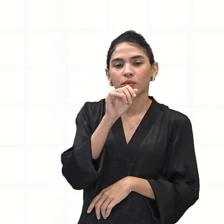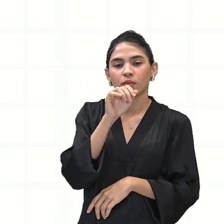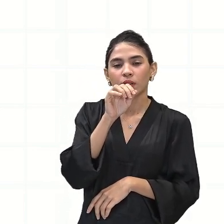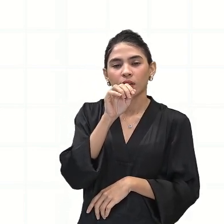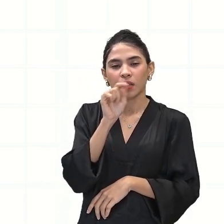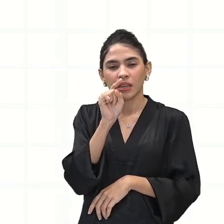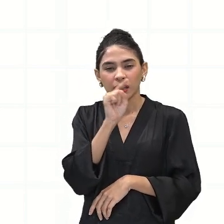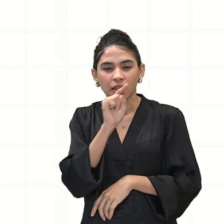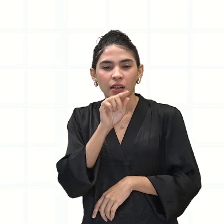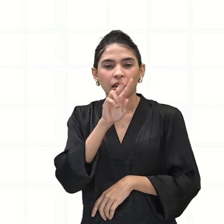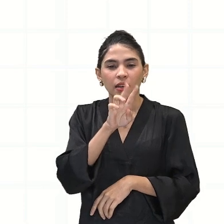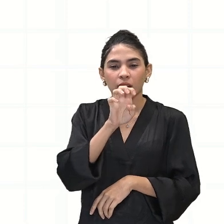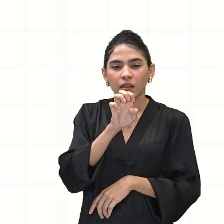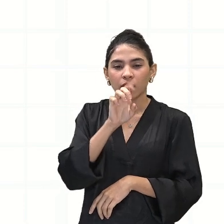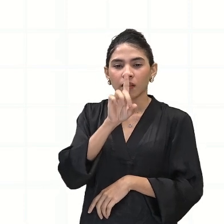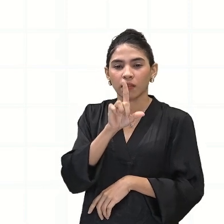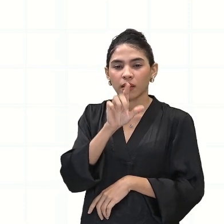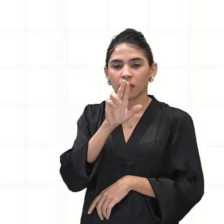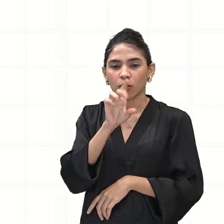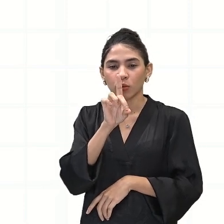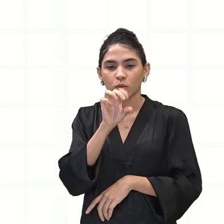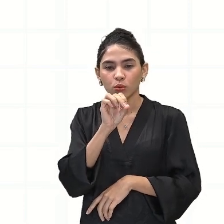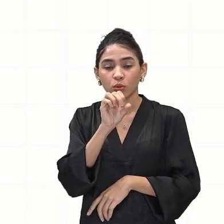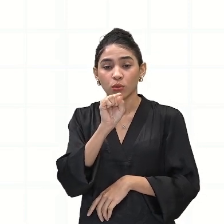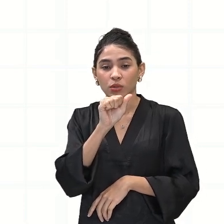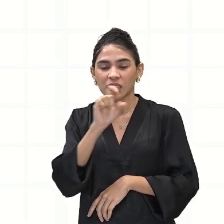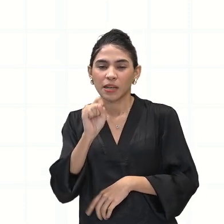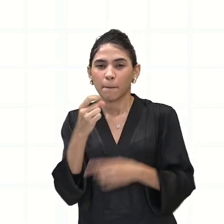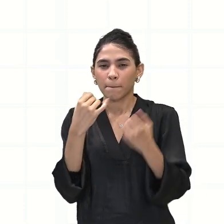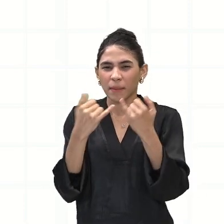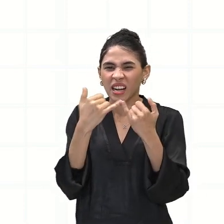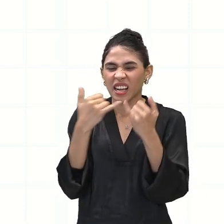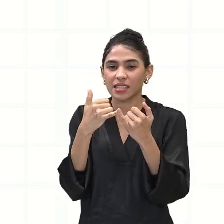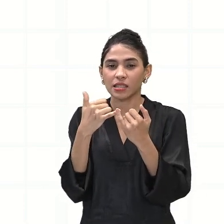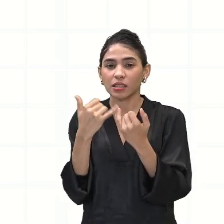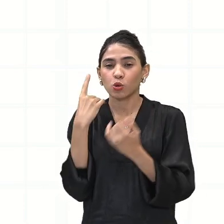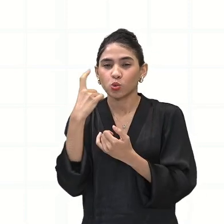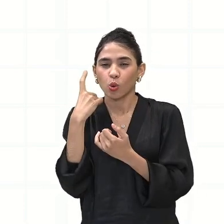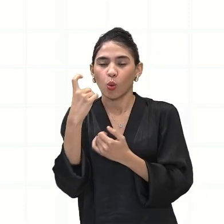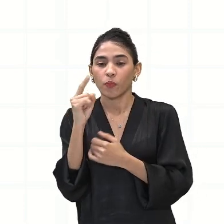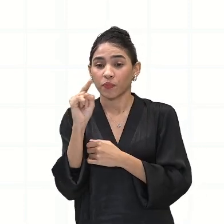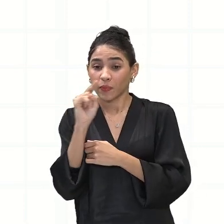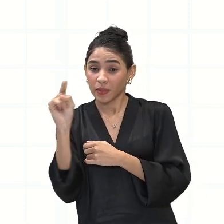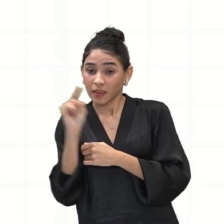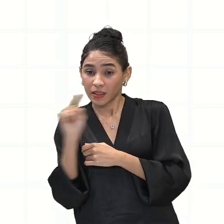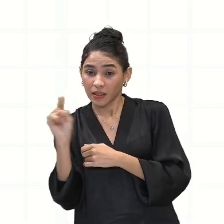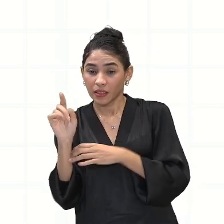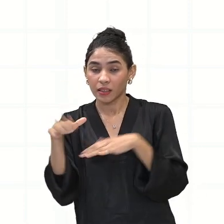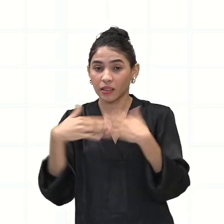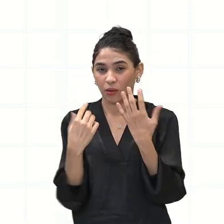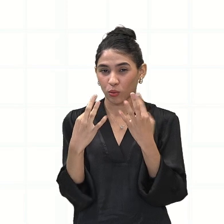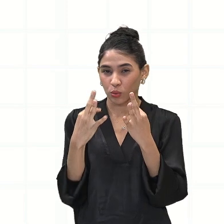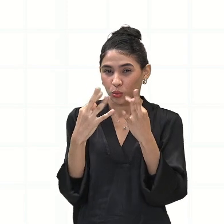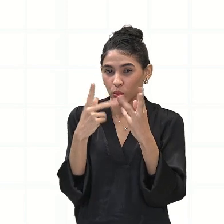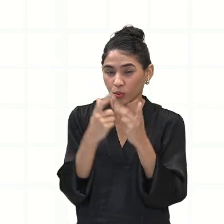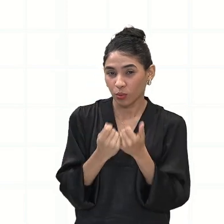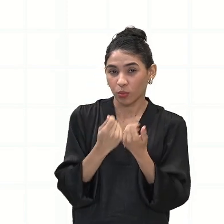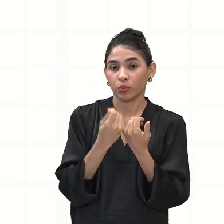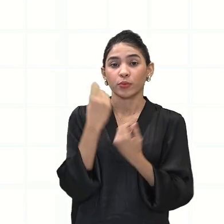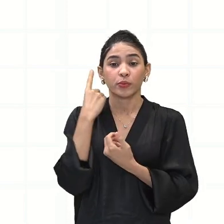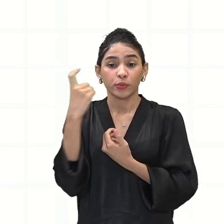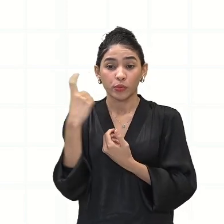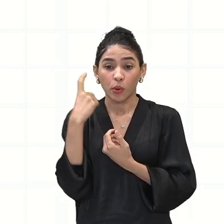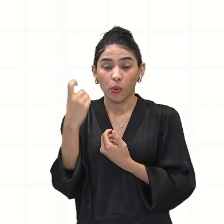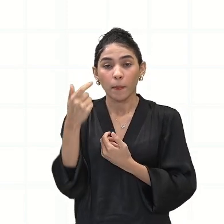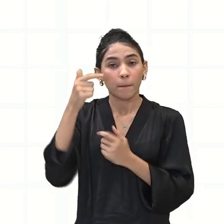que ele está fazendo é como se fosse um som de Z, não é verdade? Então, todos esses sons vão se repetindo para trazer